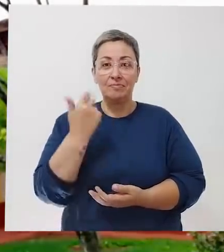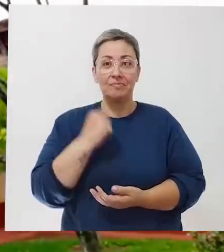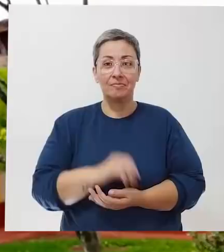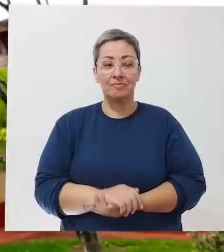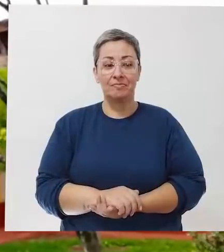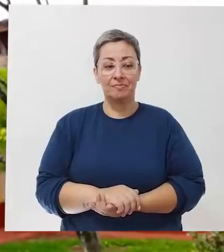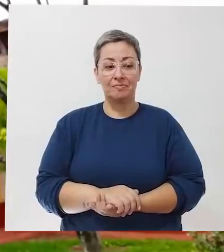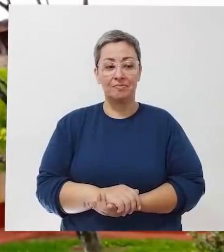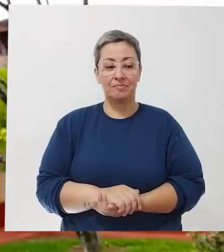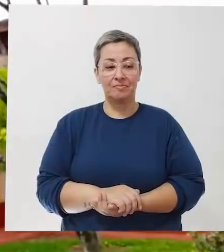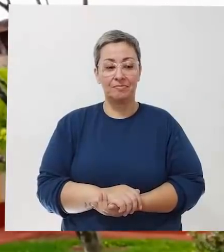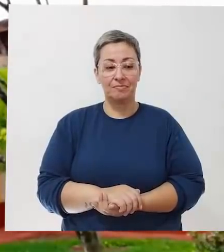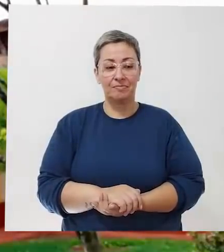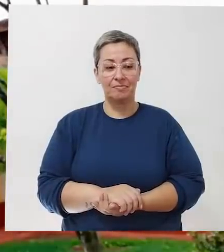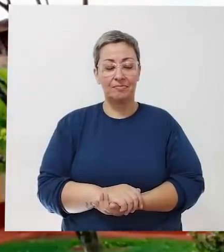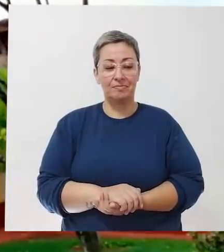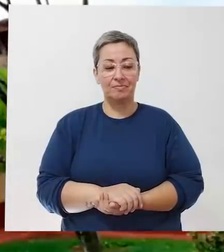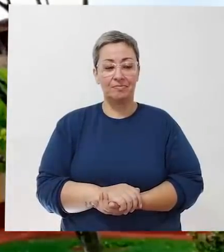Vem comigo.